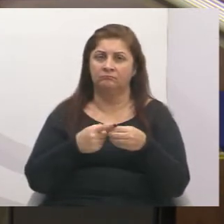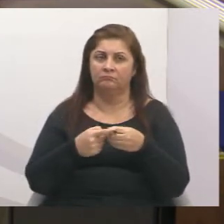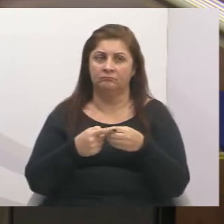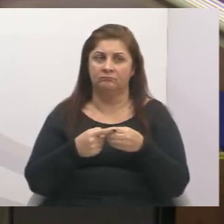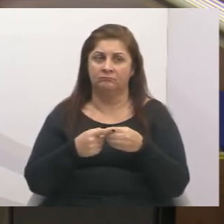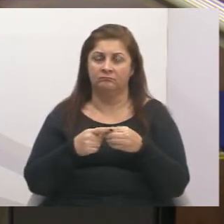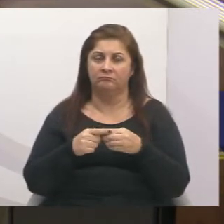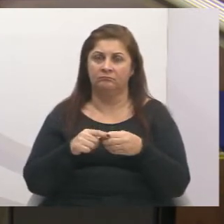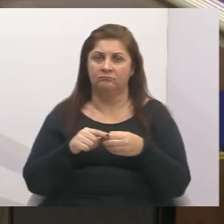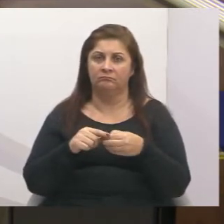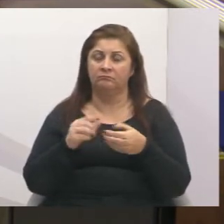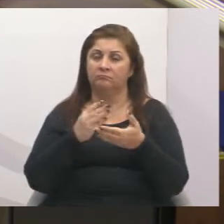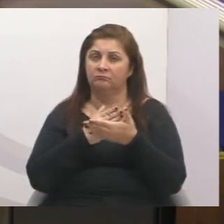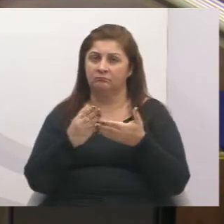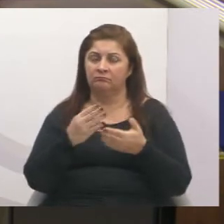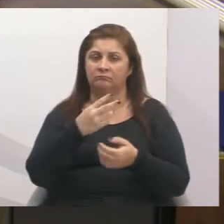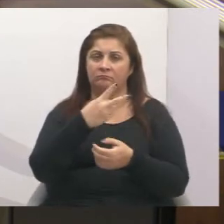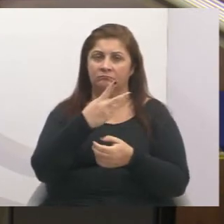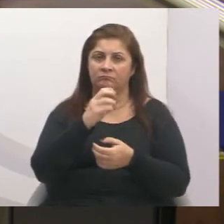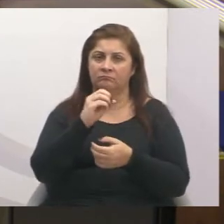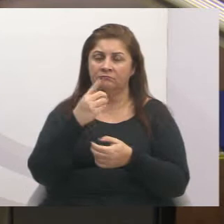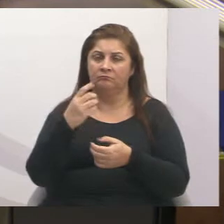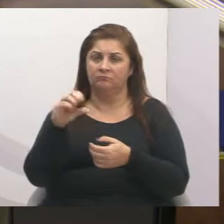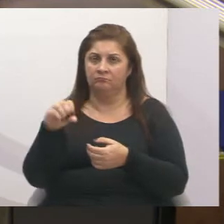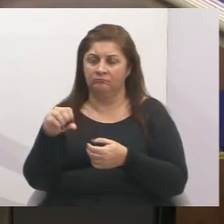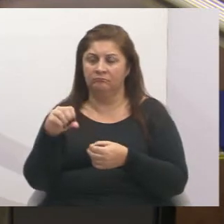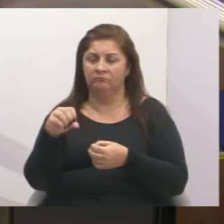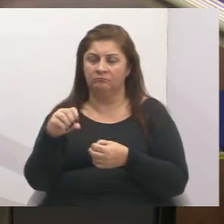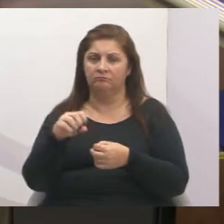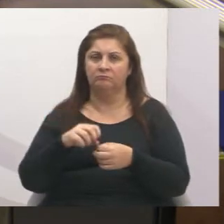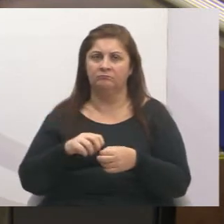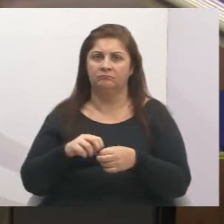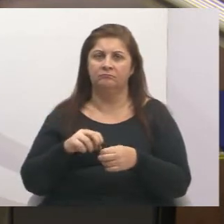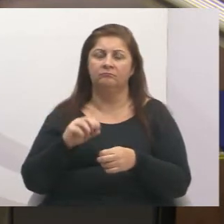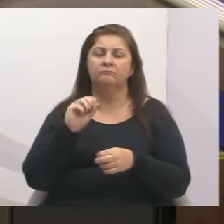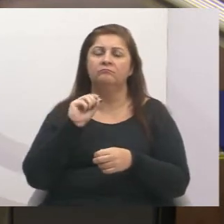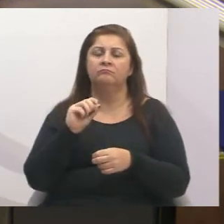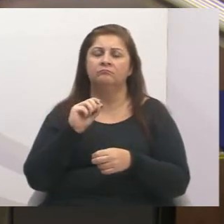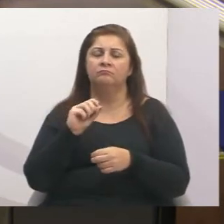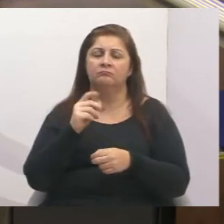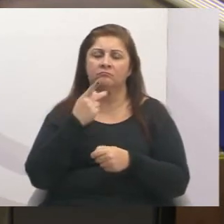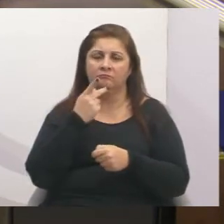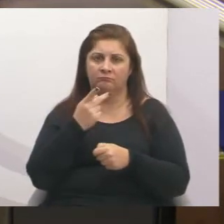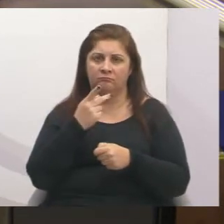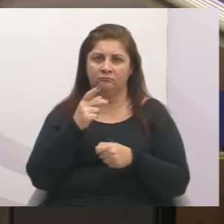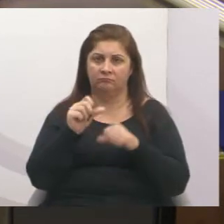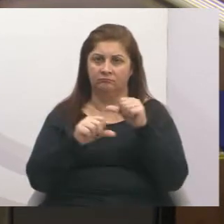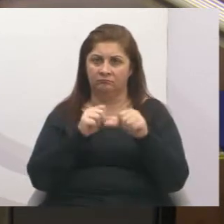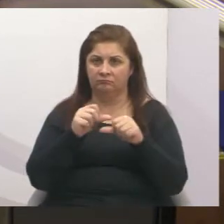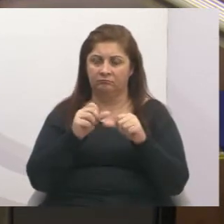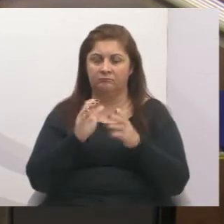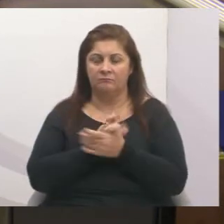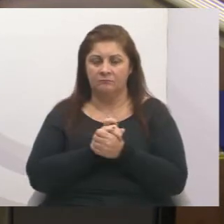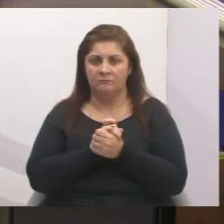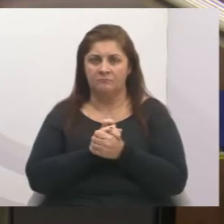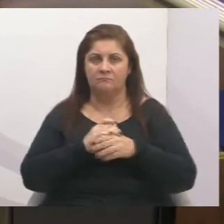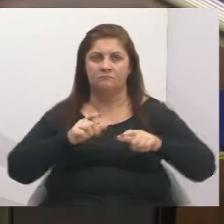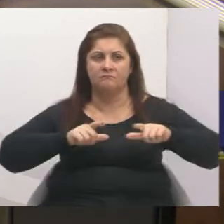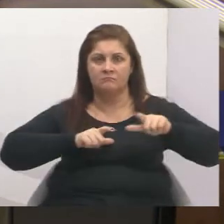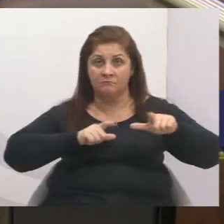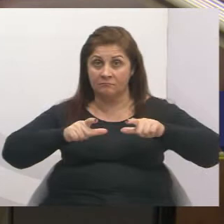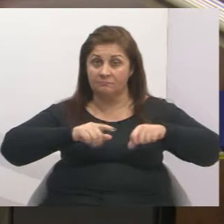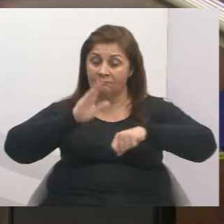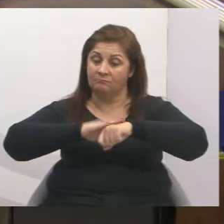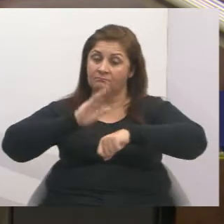essa desde 2019, no fundo, o que ela propõe? É que o trabalhador trabalhe por